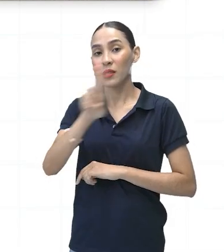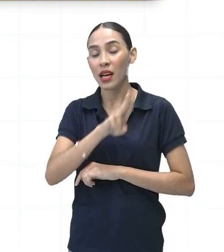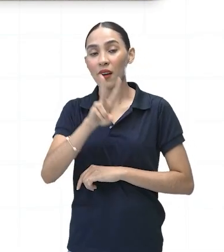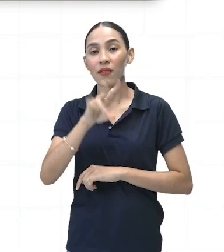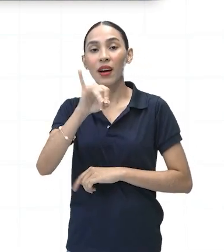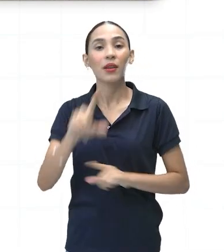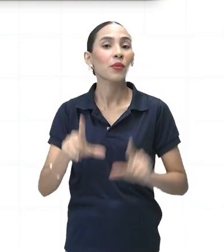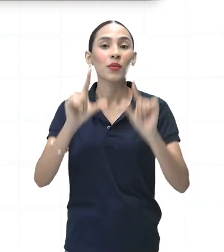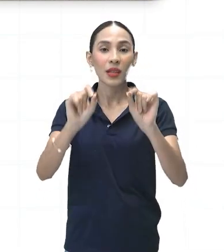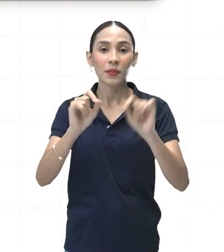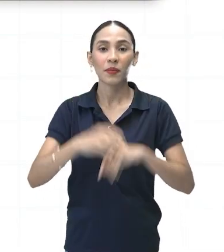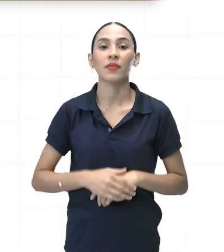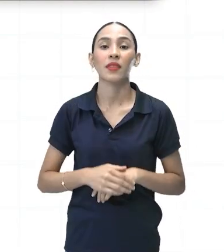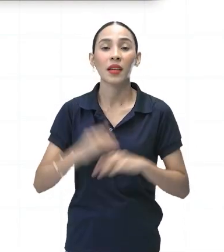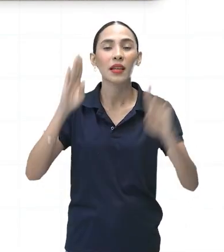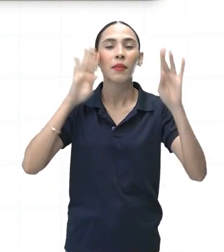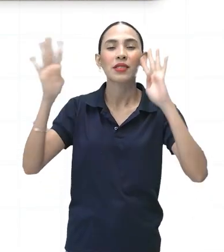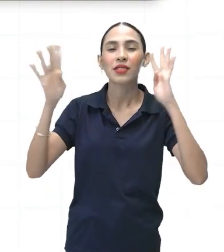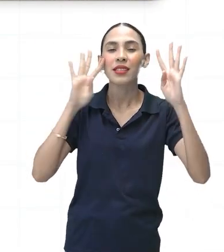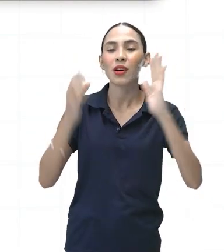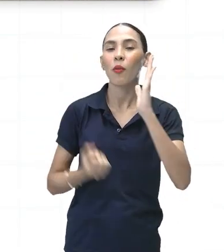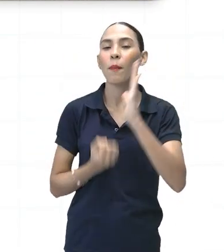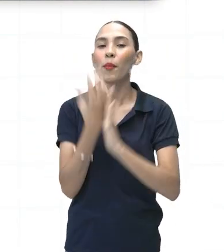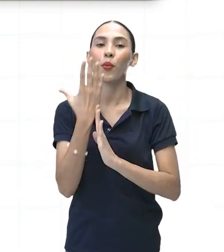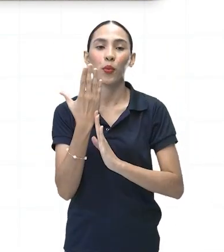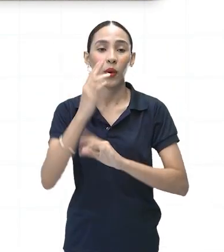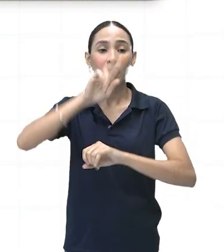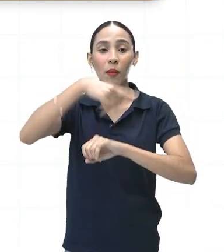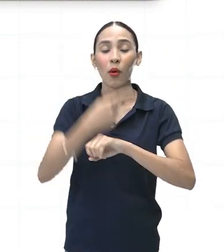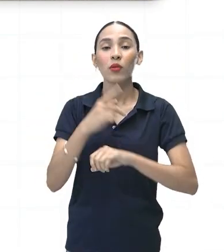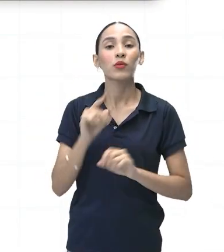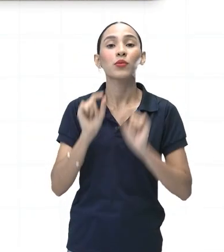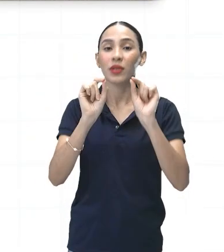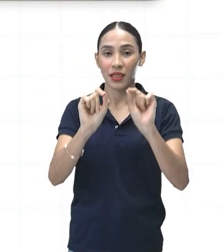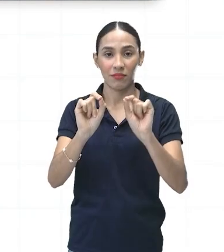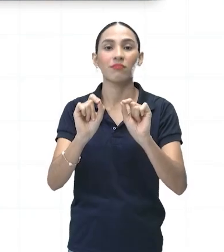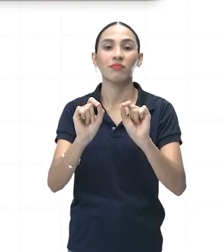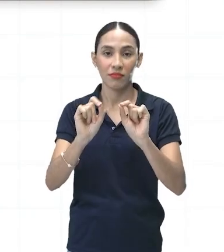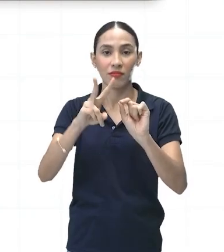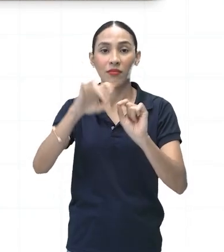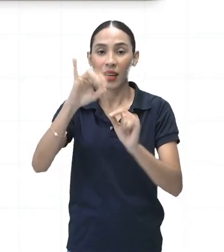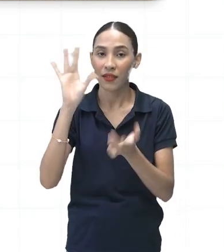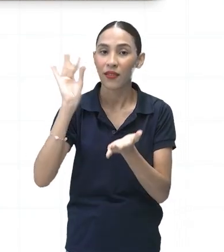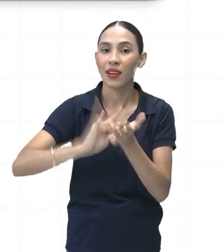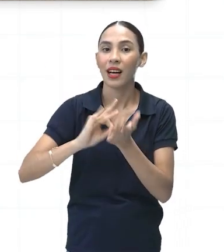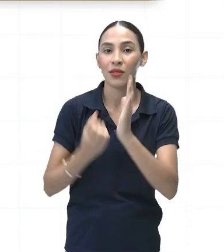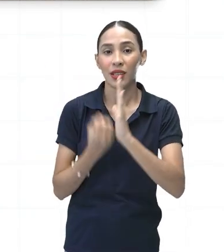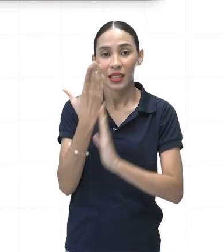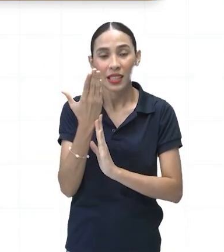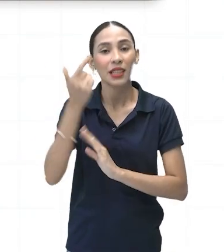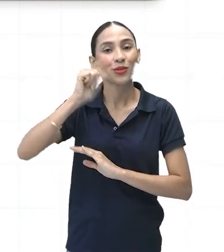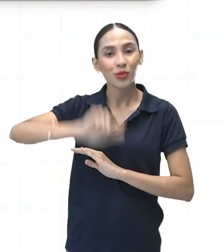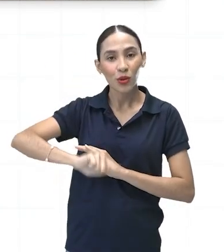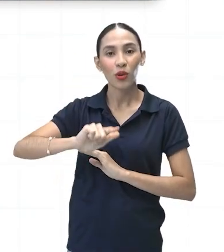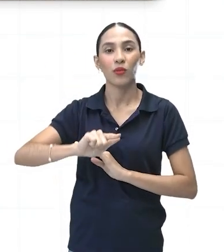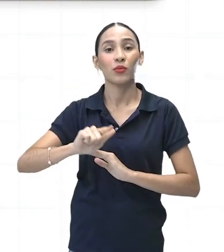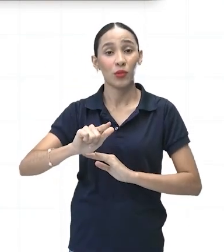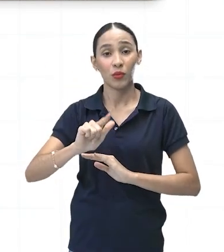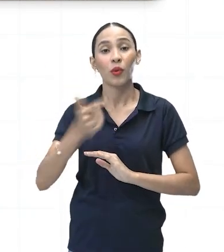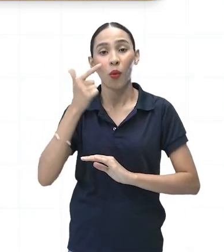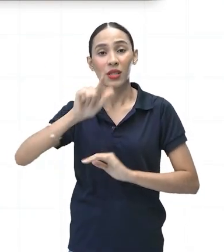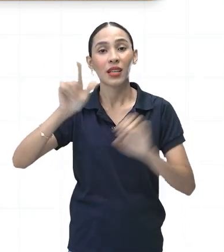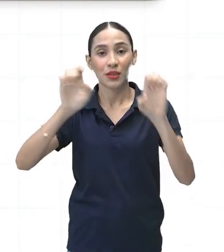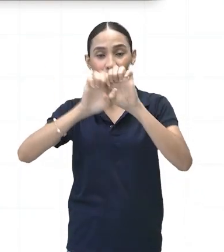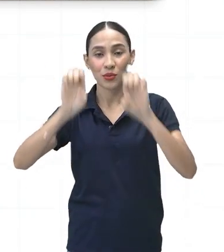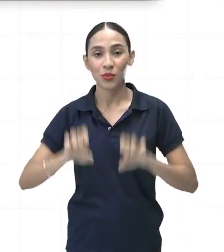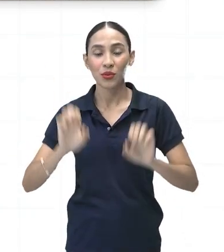vai dar o que? Asas à sua imaginação. E, a partir daí, ele cria, ele recria, ele dá forma. E aí